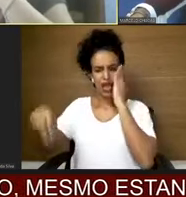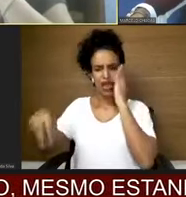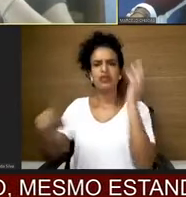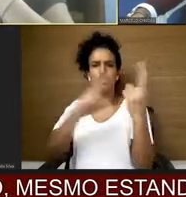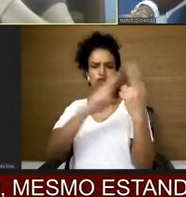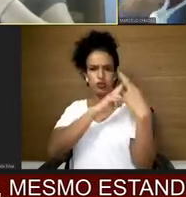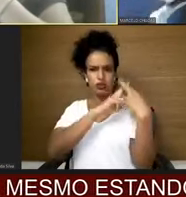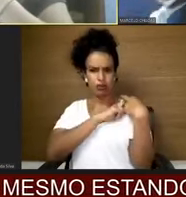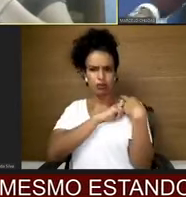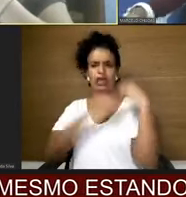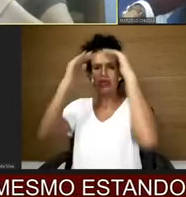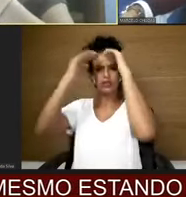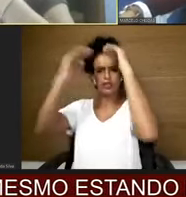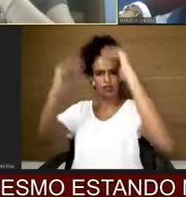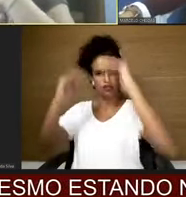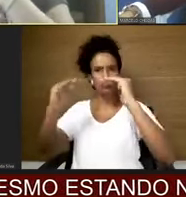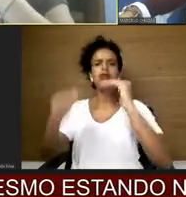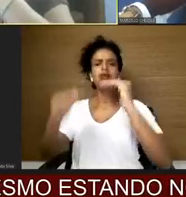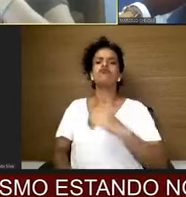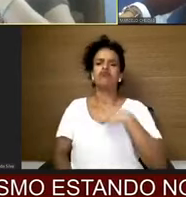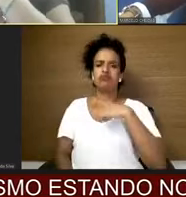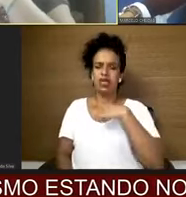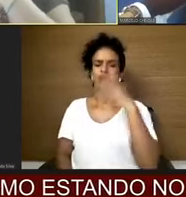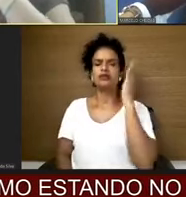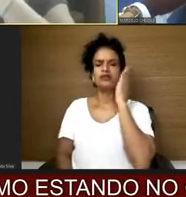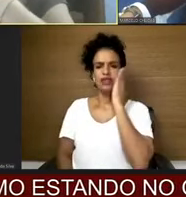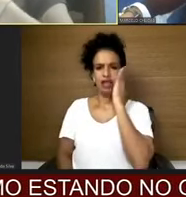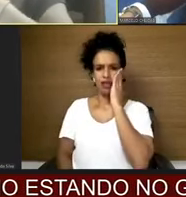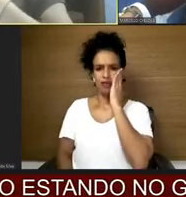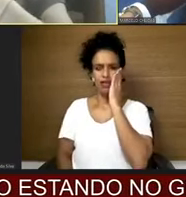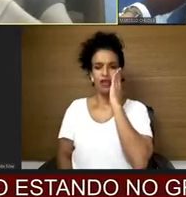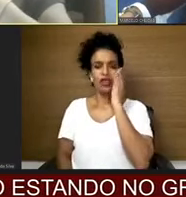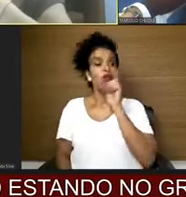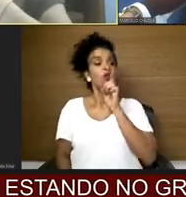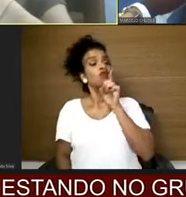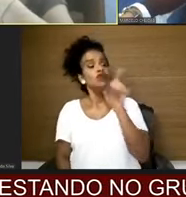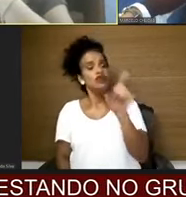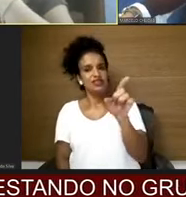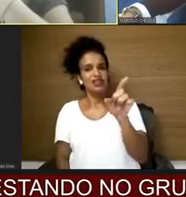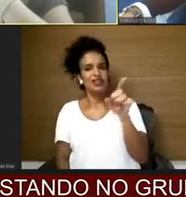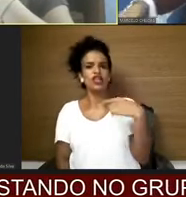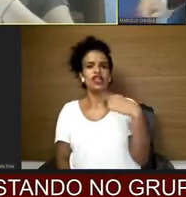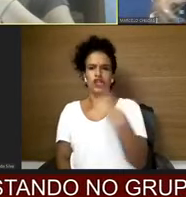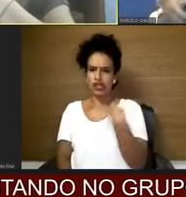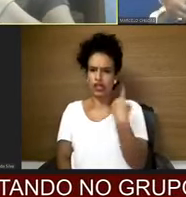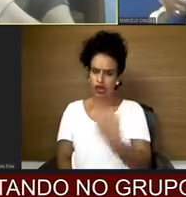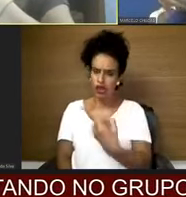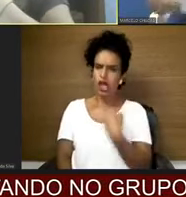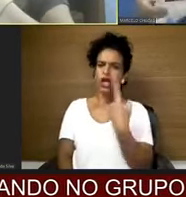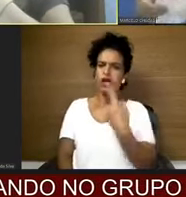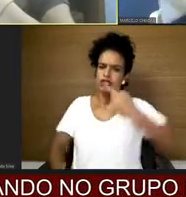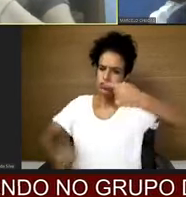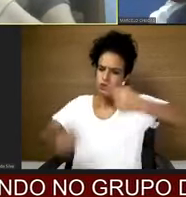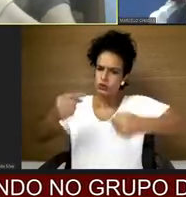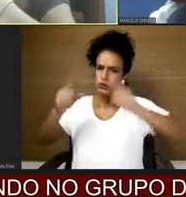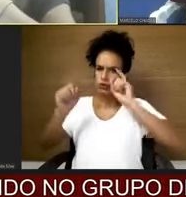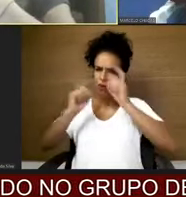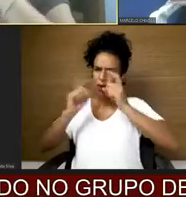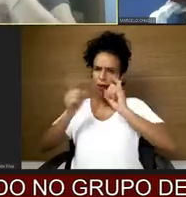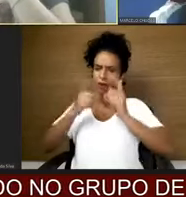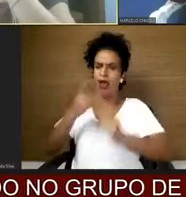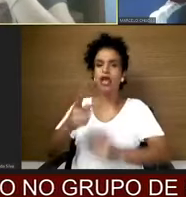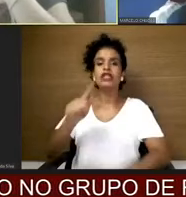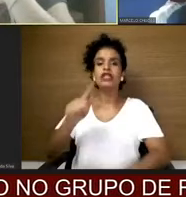né? Agora, só para passar para você, nós brigamos muito por um processo de gestão democrática e